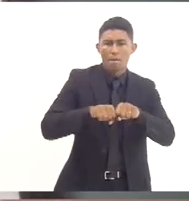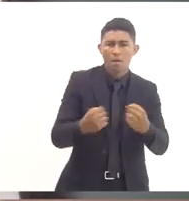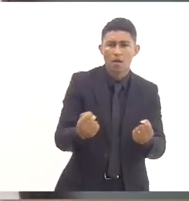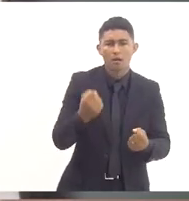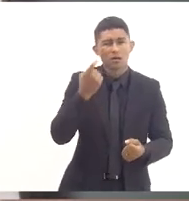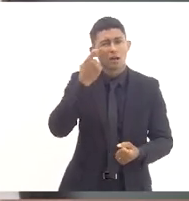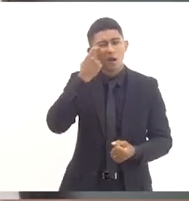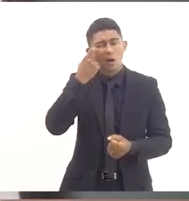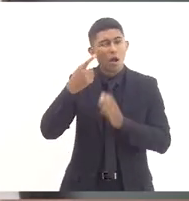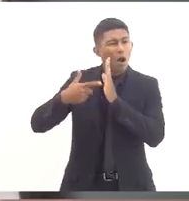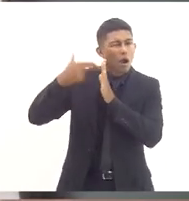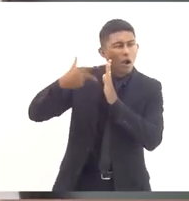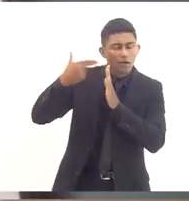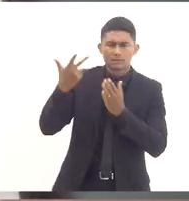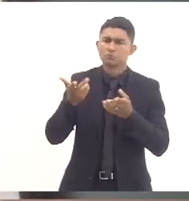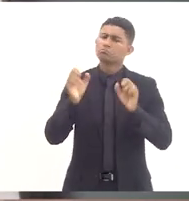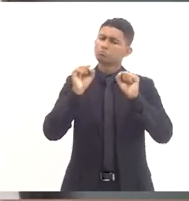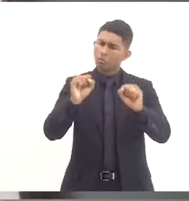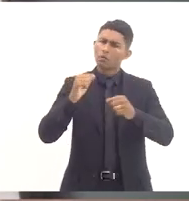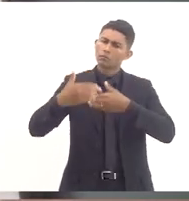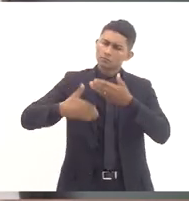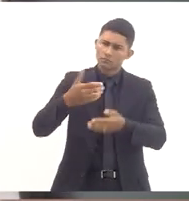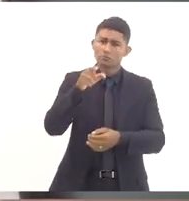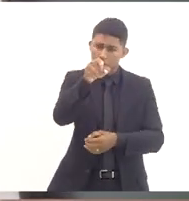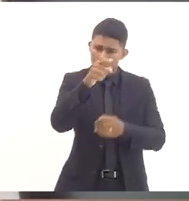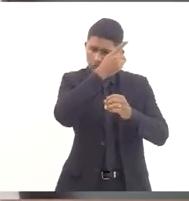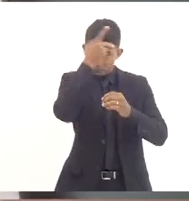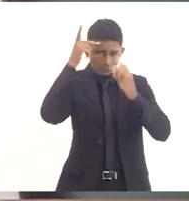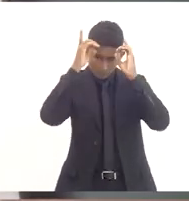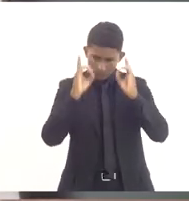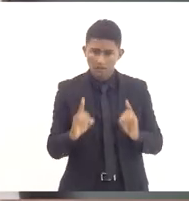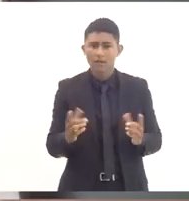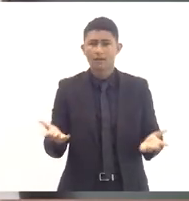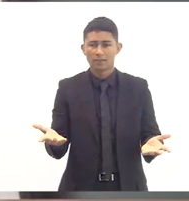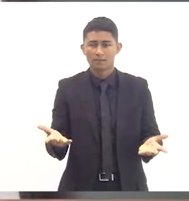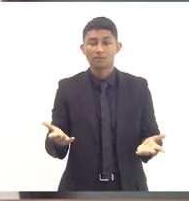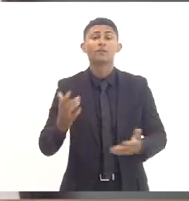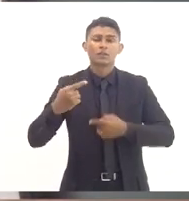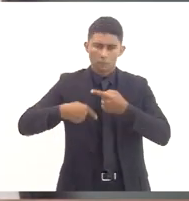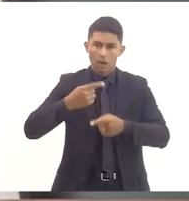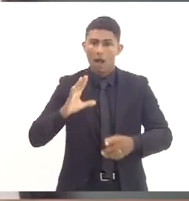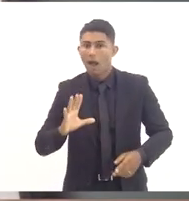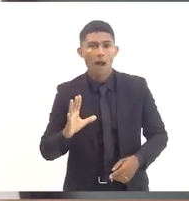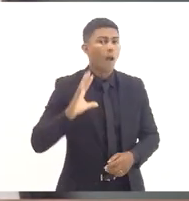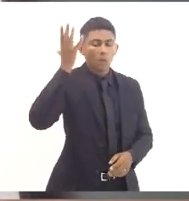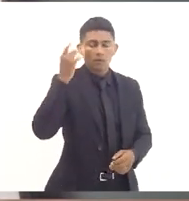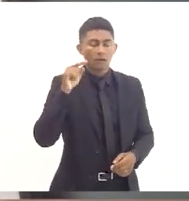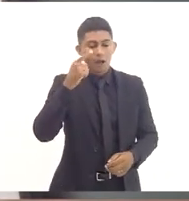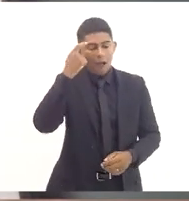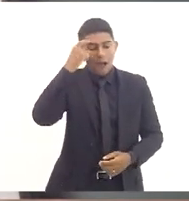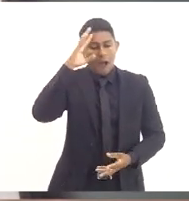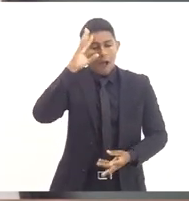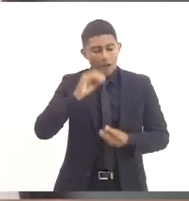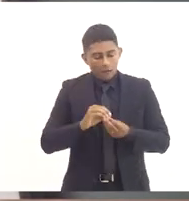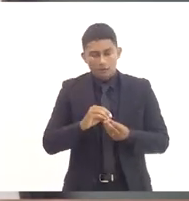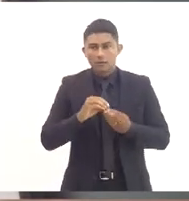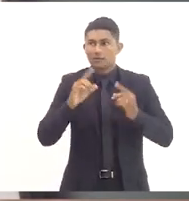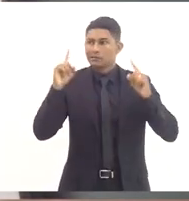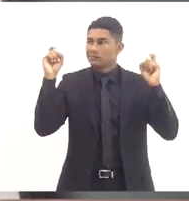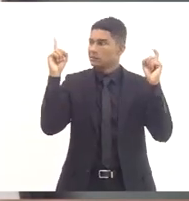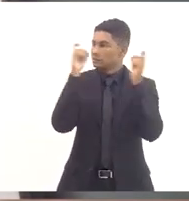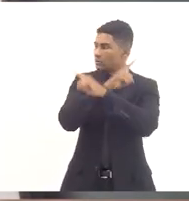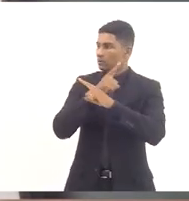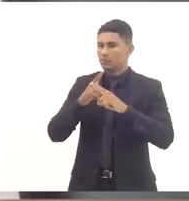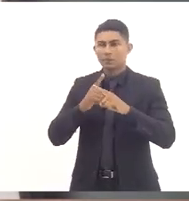a isso e aí quando a gente vive e nessa condição é que a gente vê a dificuldade que é então assim seja porque